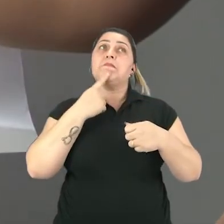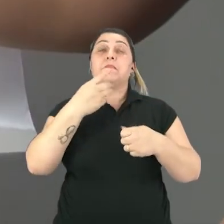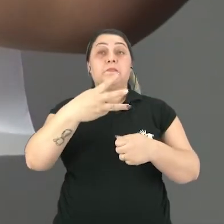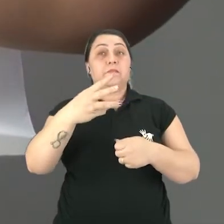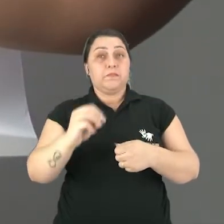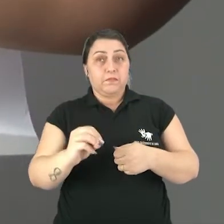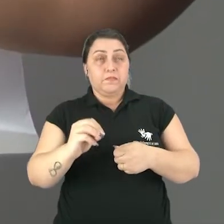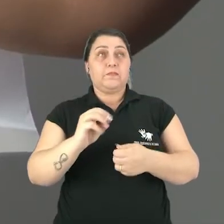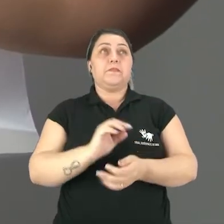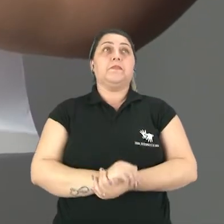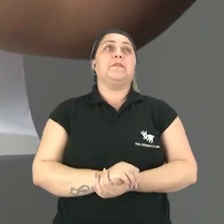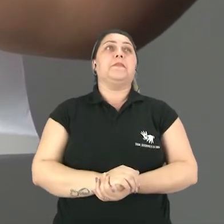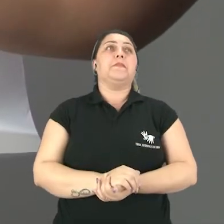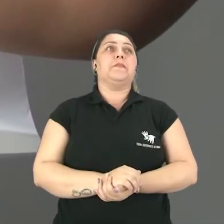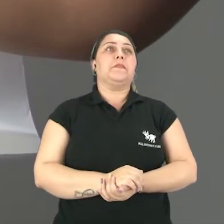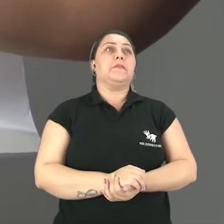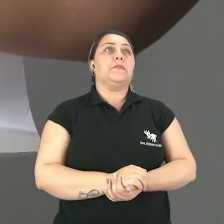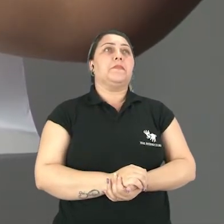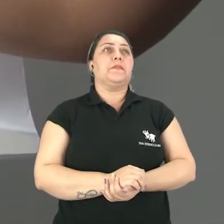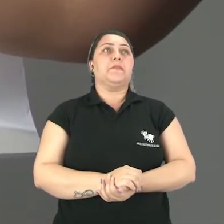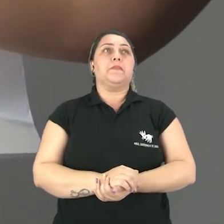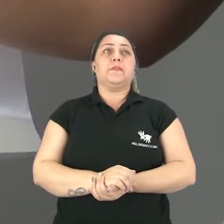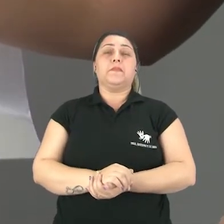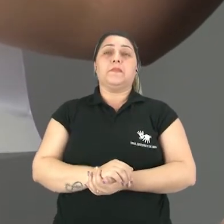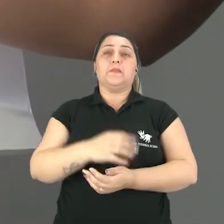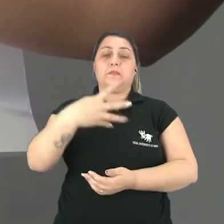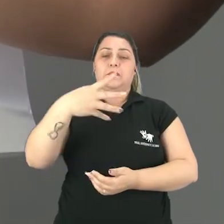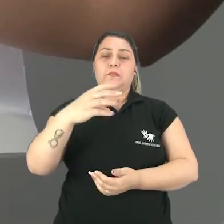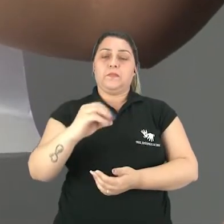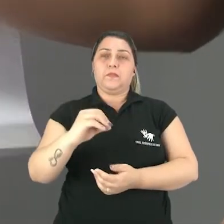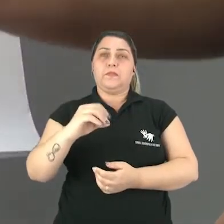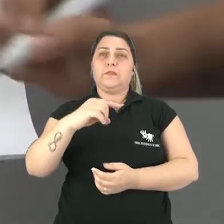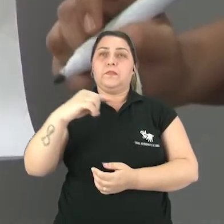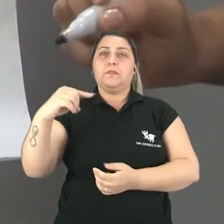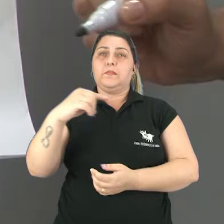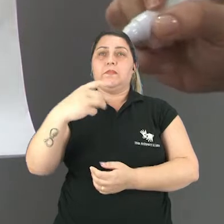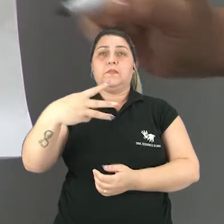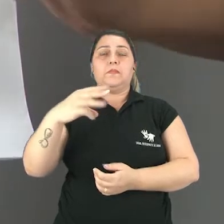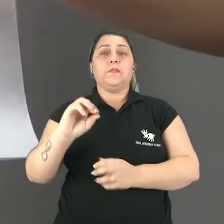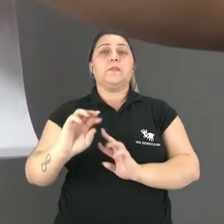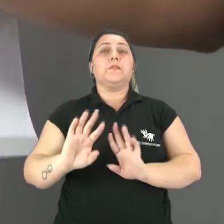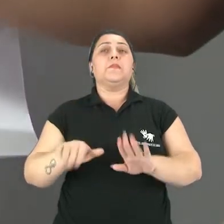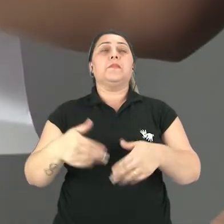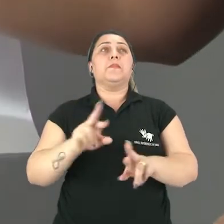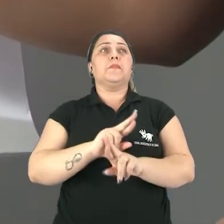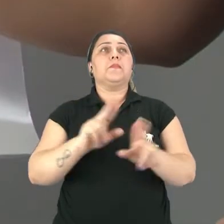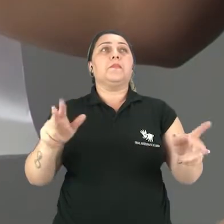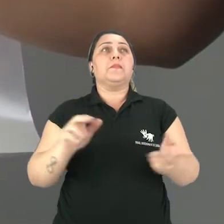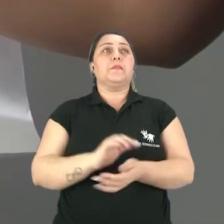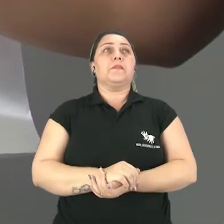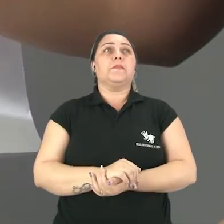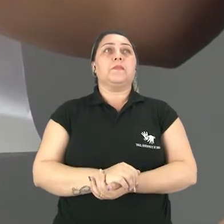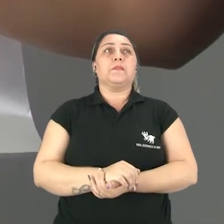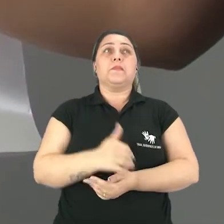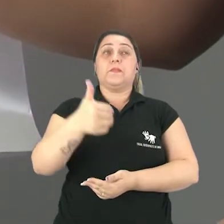30 votos. Então, vamos lá. 40 menos 30. Qual é a diferença que dá?